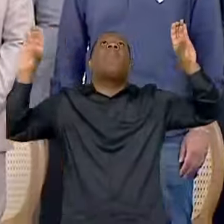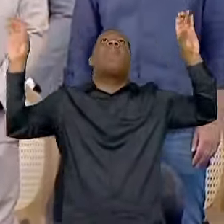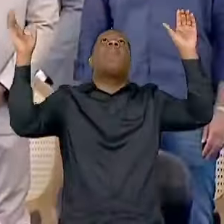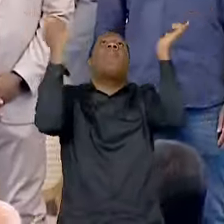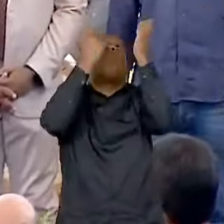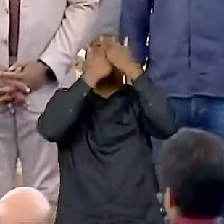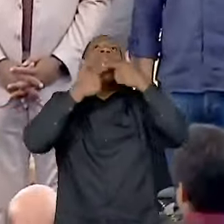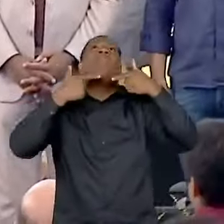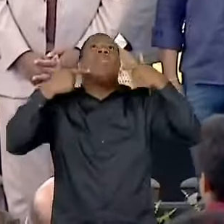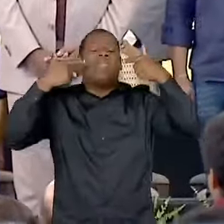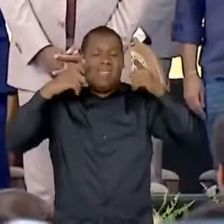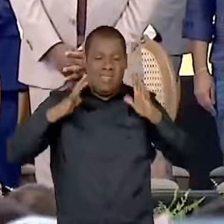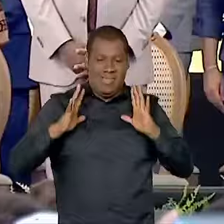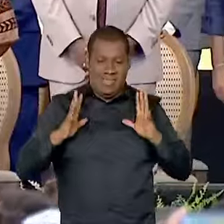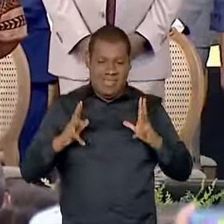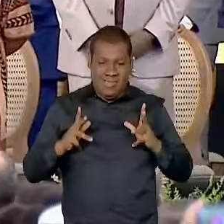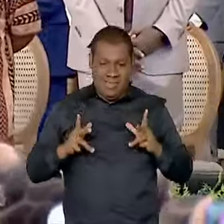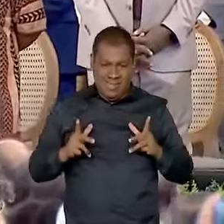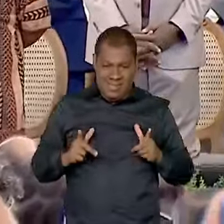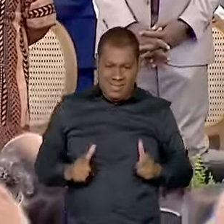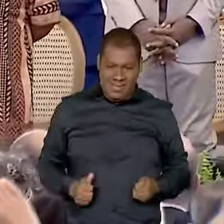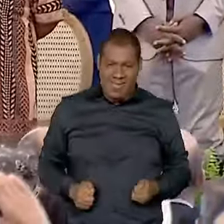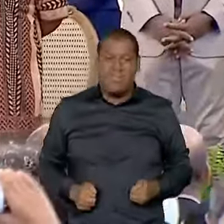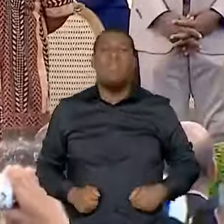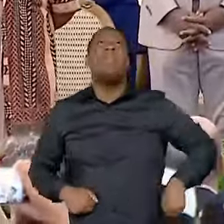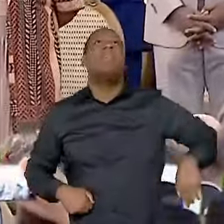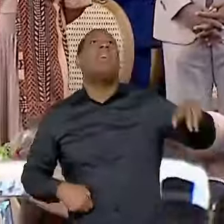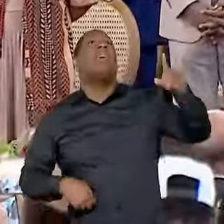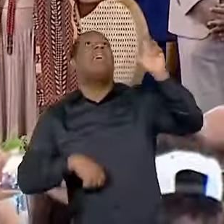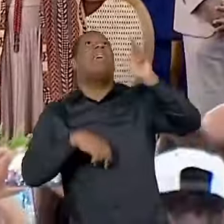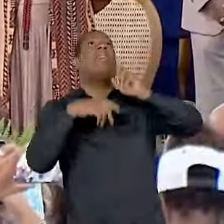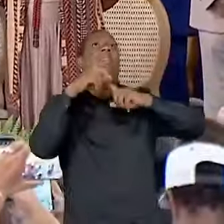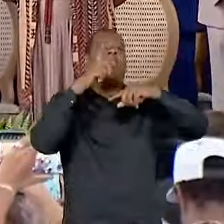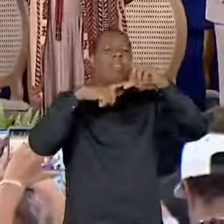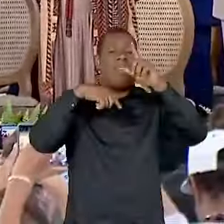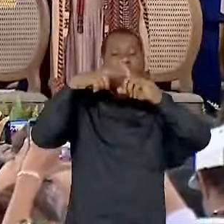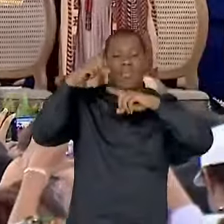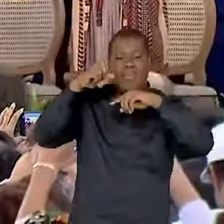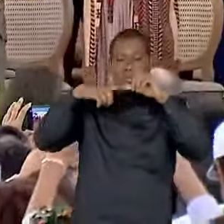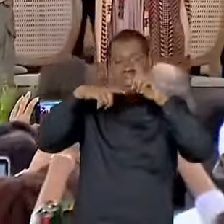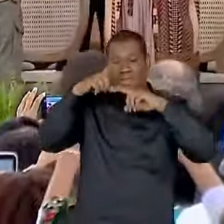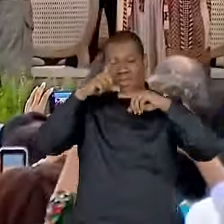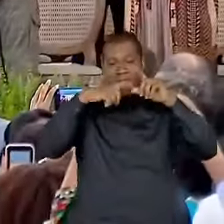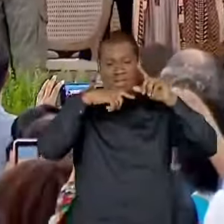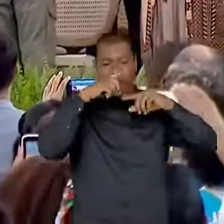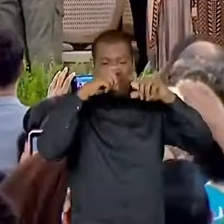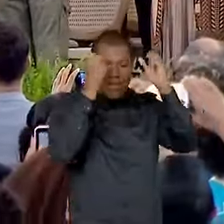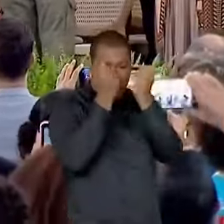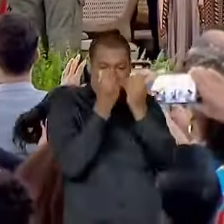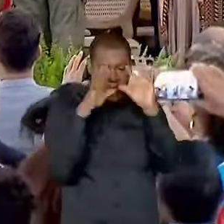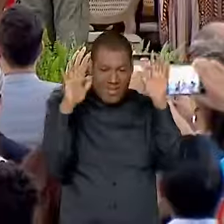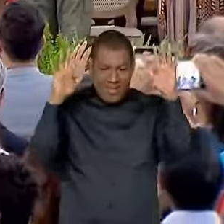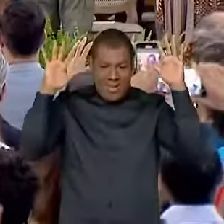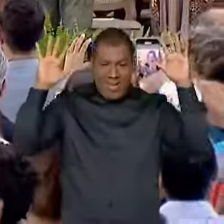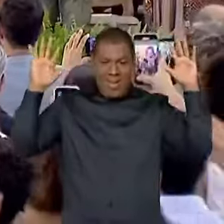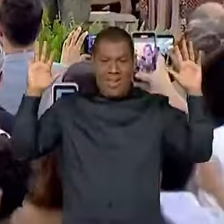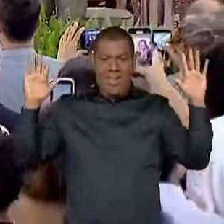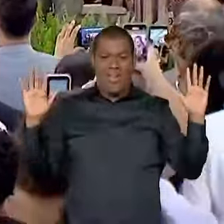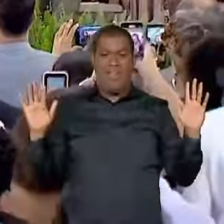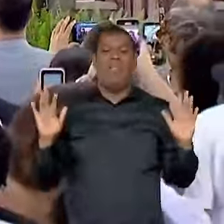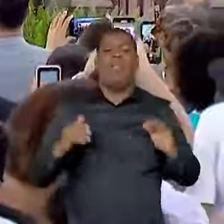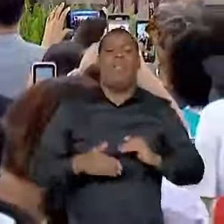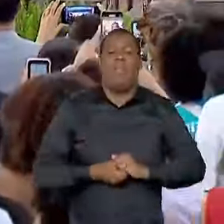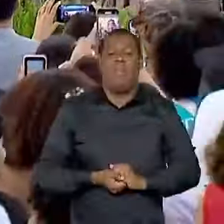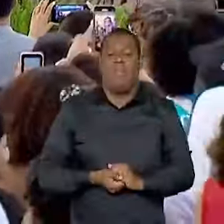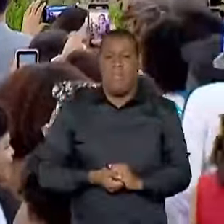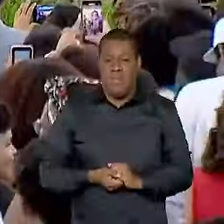formoso céu risonho e límpido. A imagem do cruzeiro